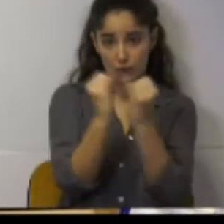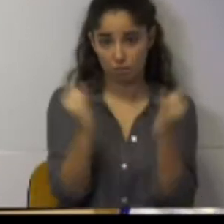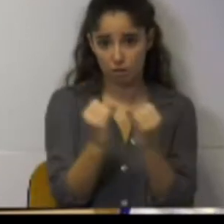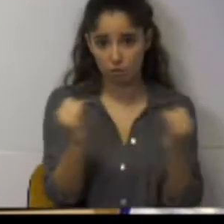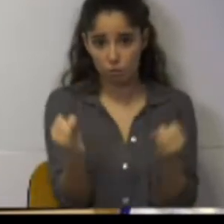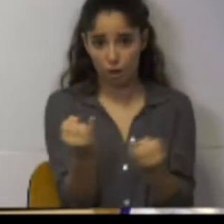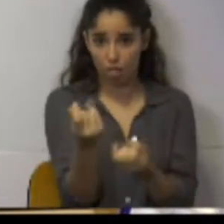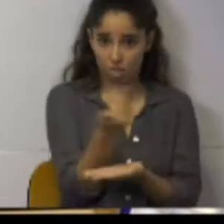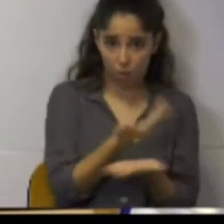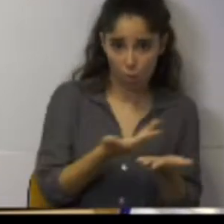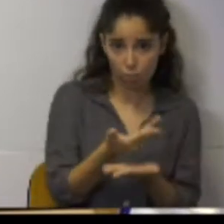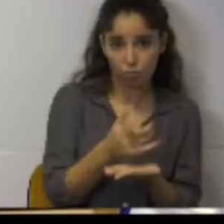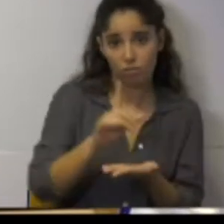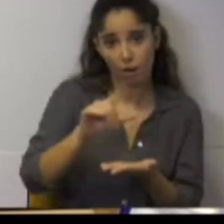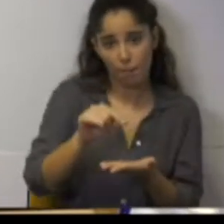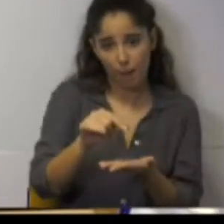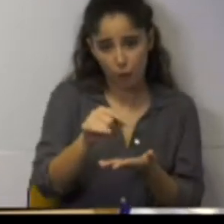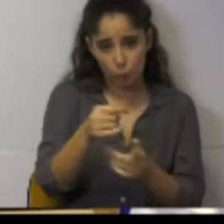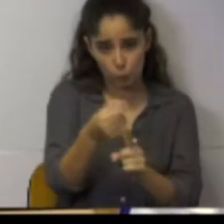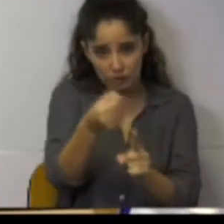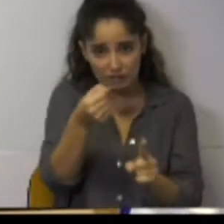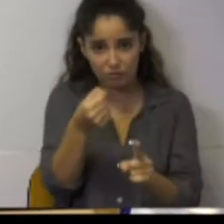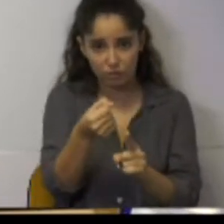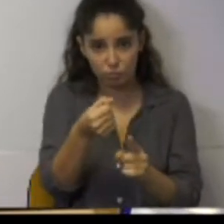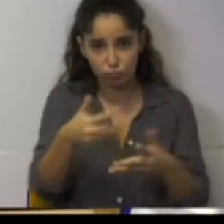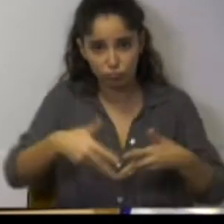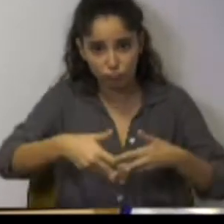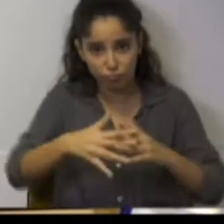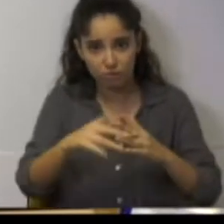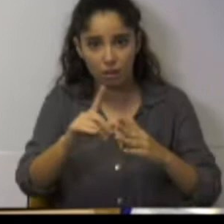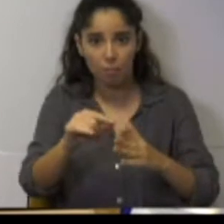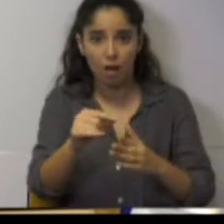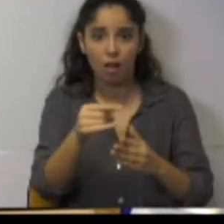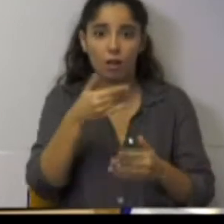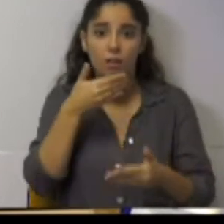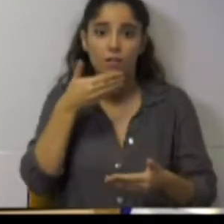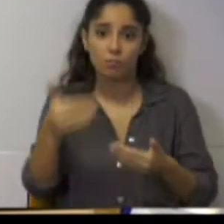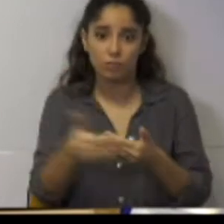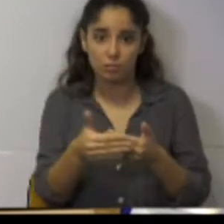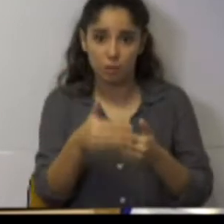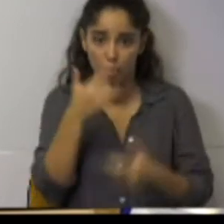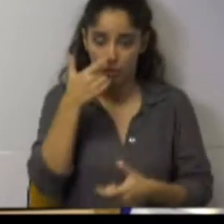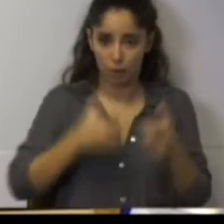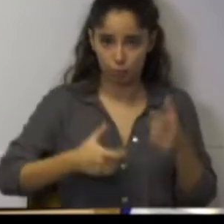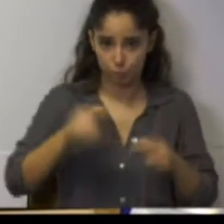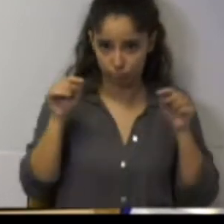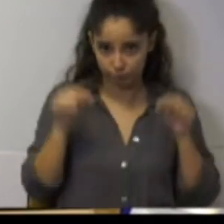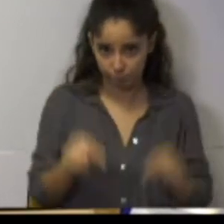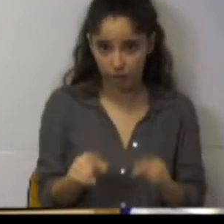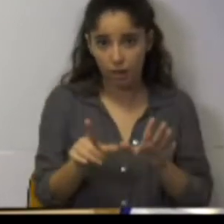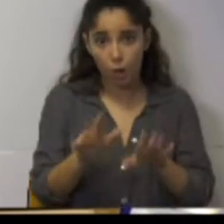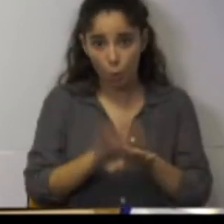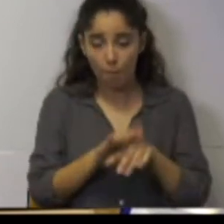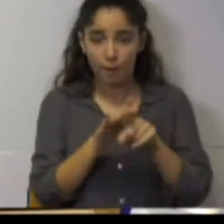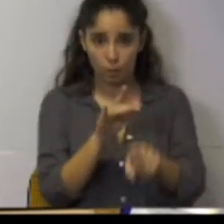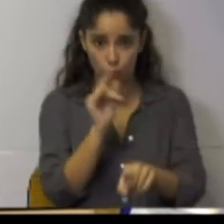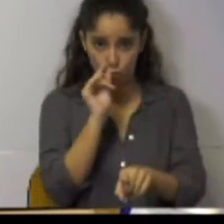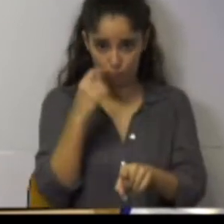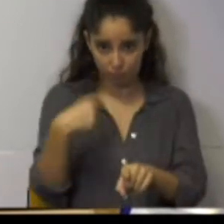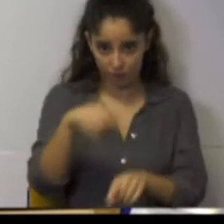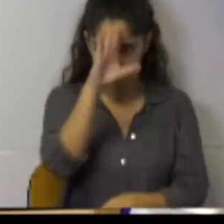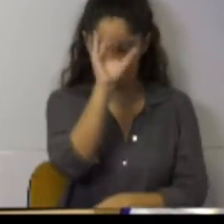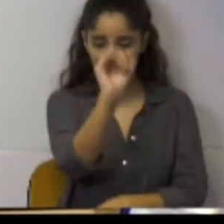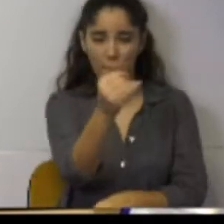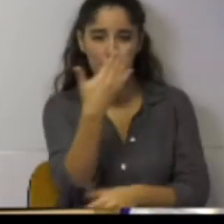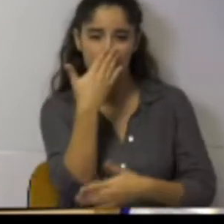um desafio estruturante que é a da demografia e do envelhecimento da população. Por isso, Sr. Presidente do Governo, aquilo